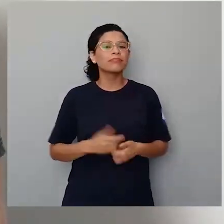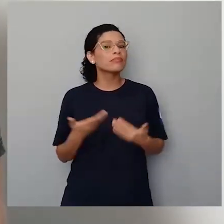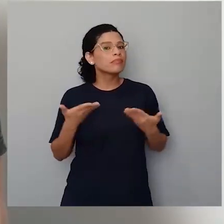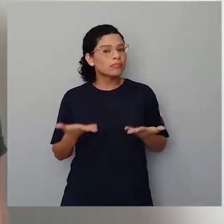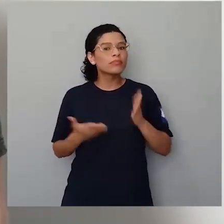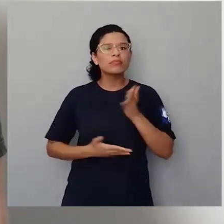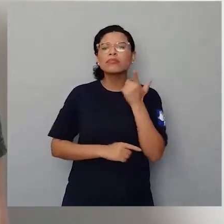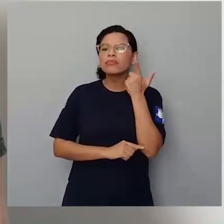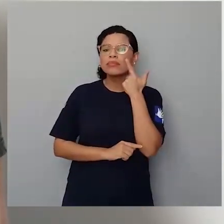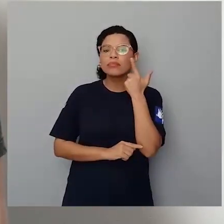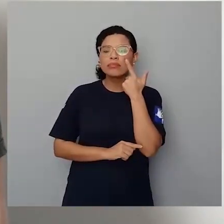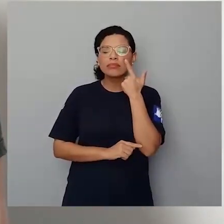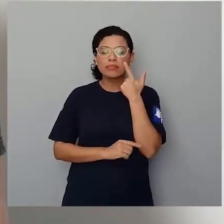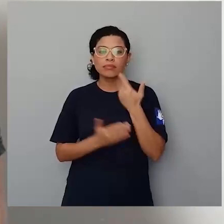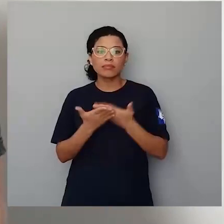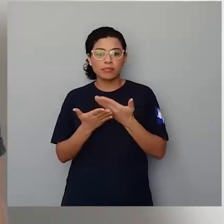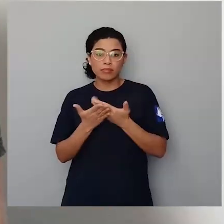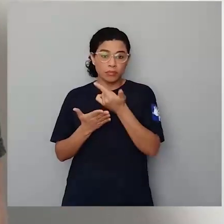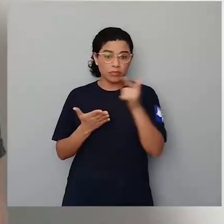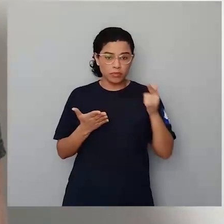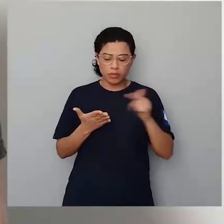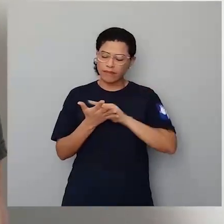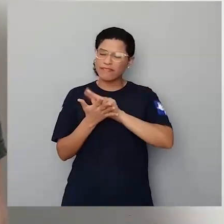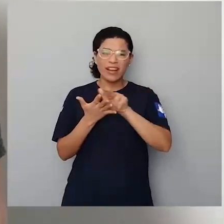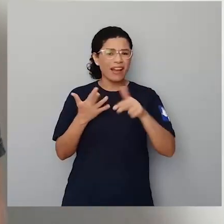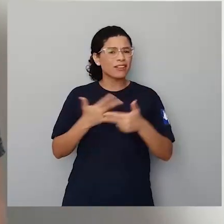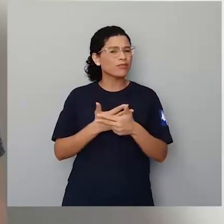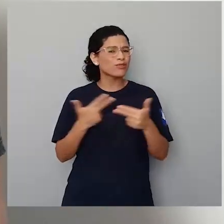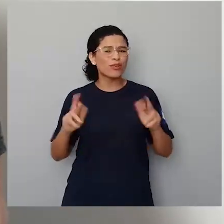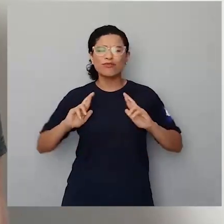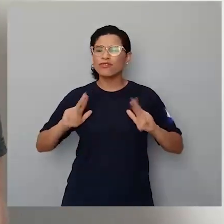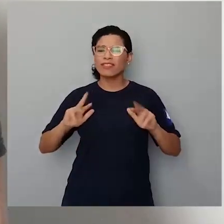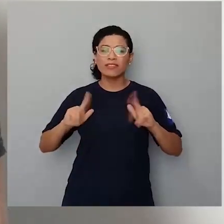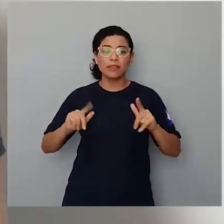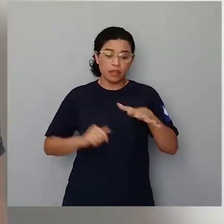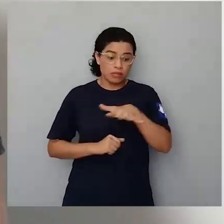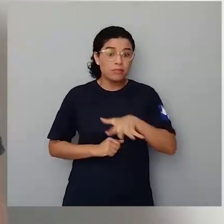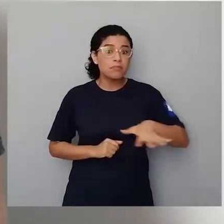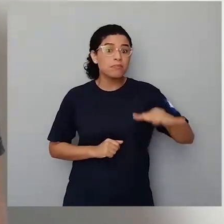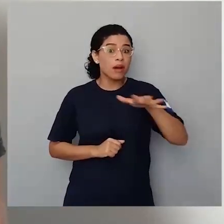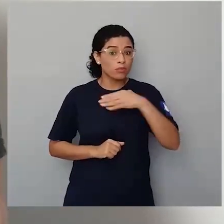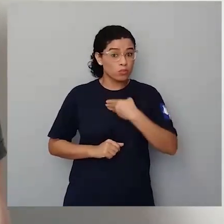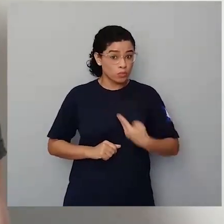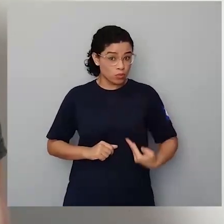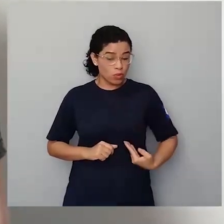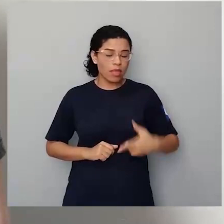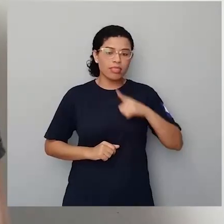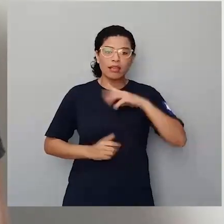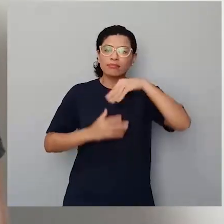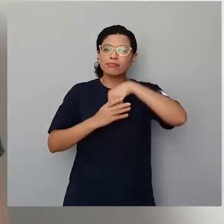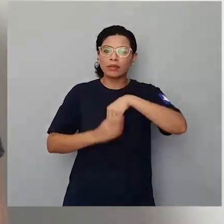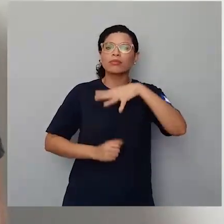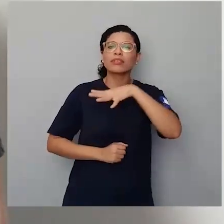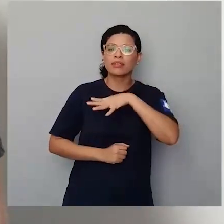certo? Vocês já viram aí nos outros quadros muitas coisas. Já viram os espaços públicos que a gente